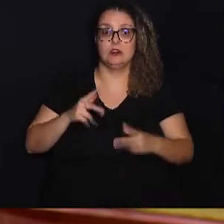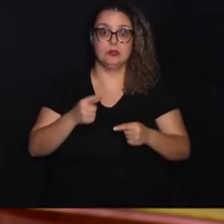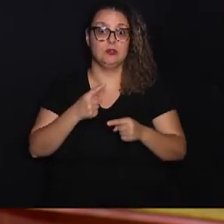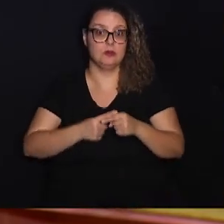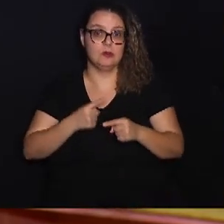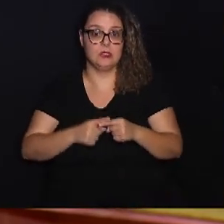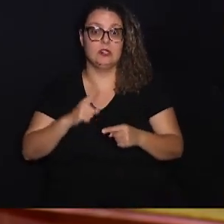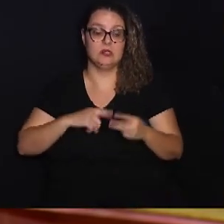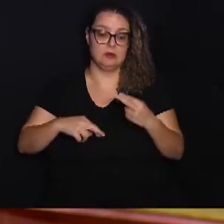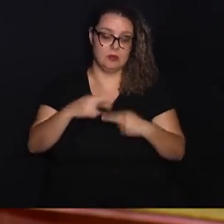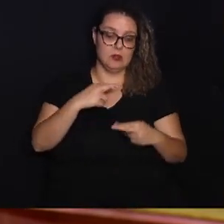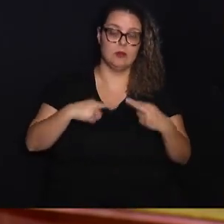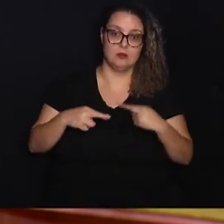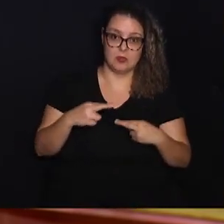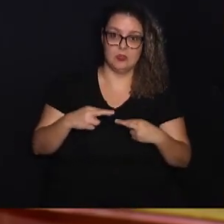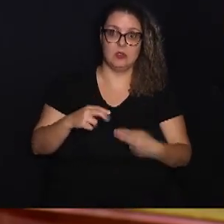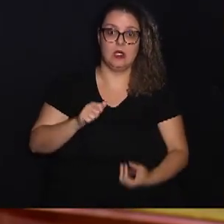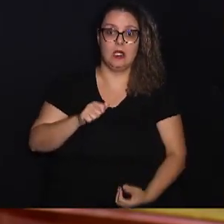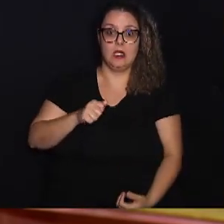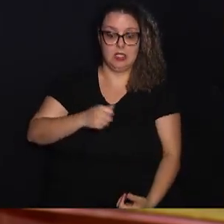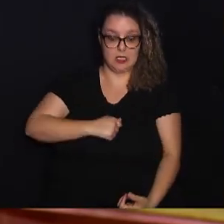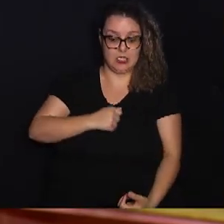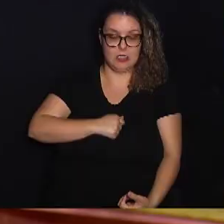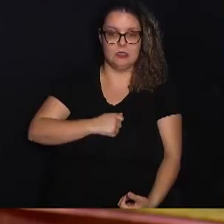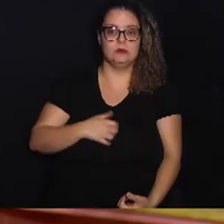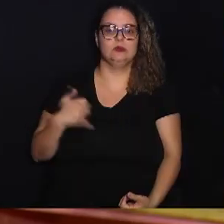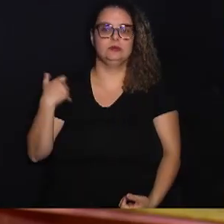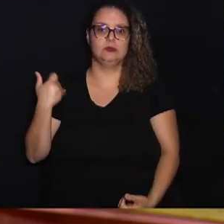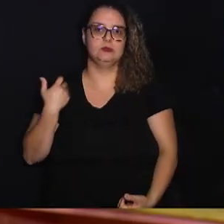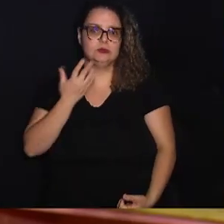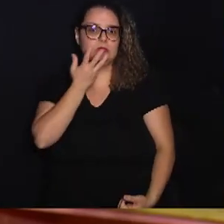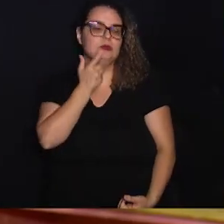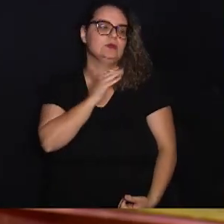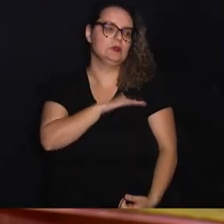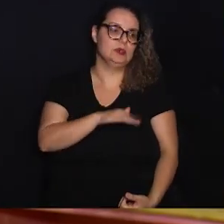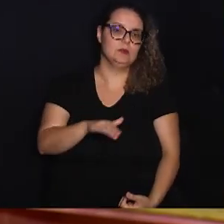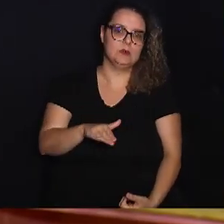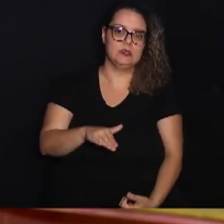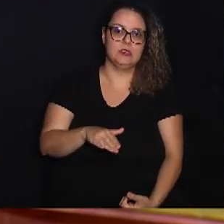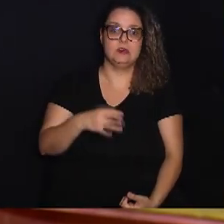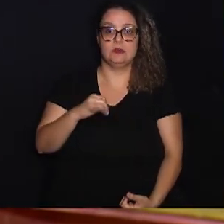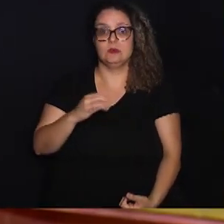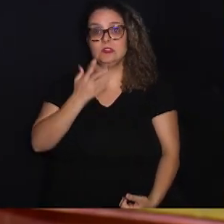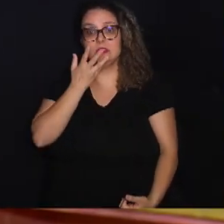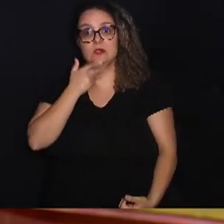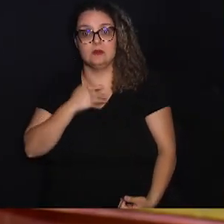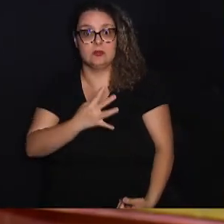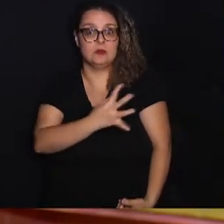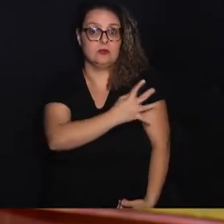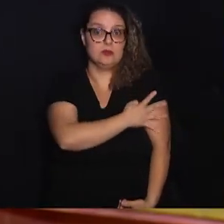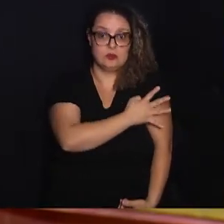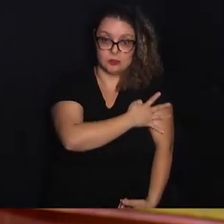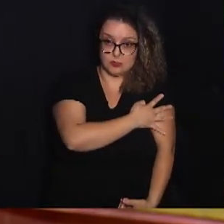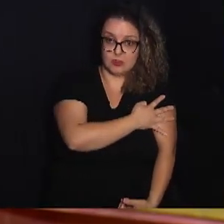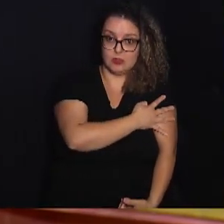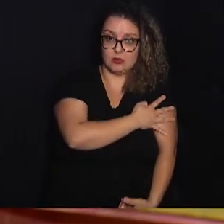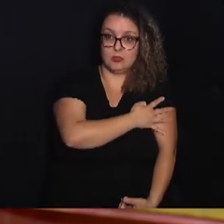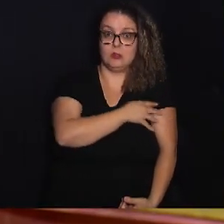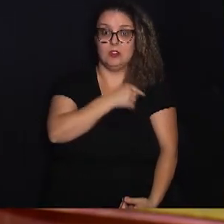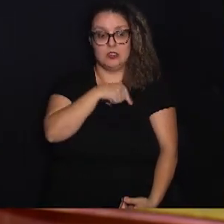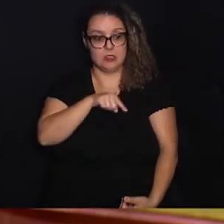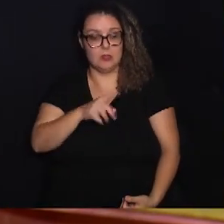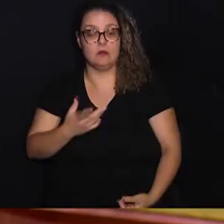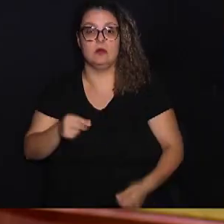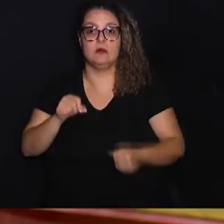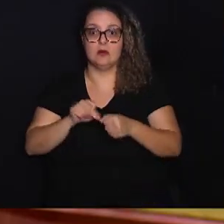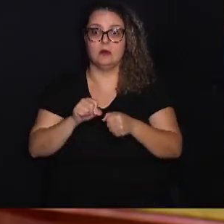tem a ver com a antropologia da idade daquela criança. Então, se a criança está no 4º ano, ela vai